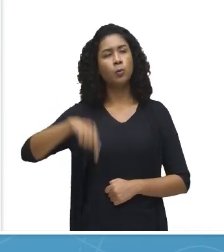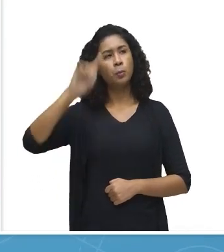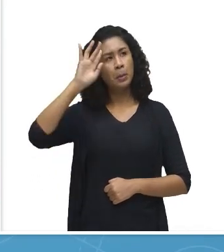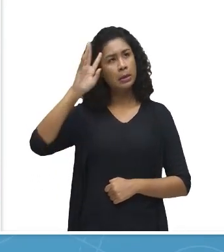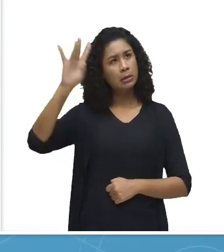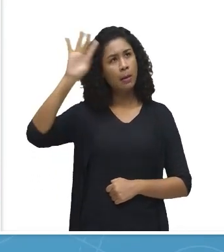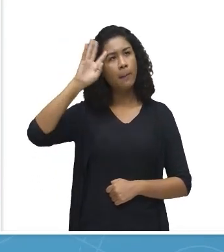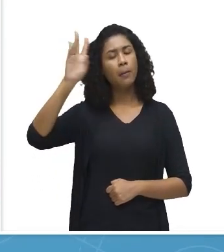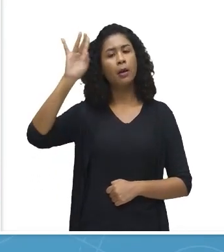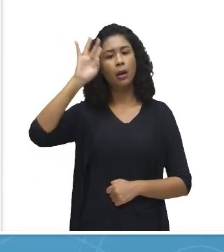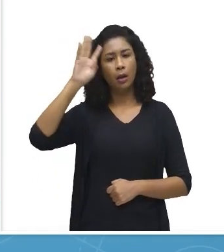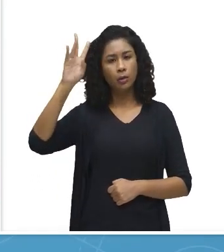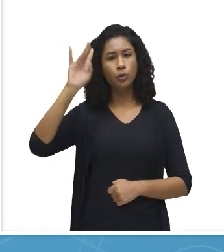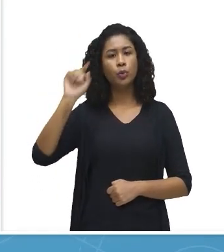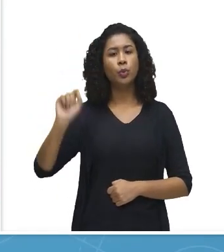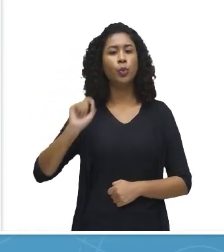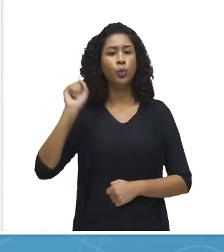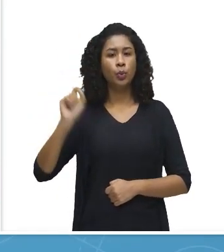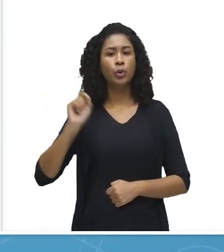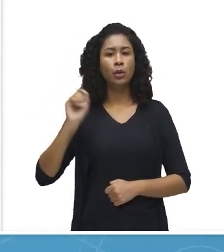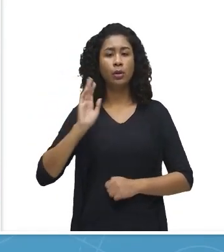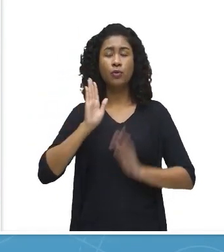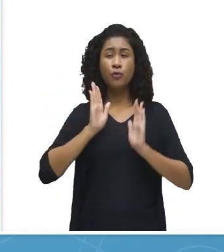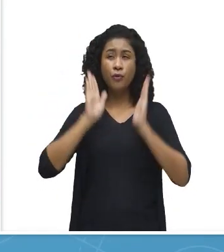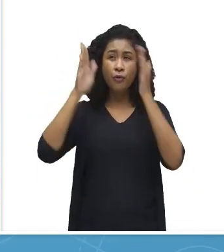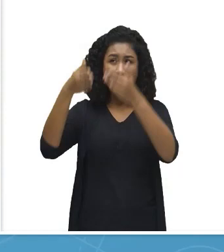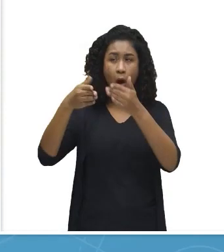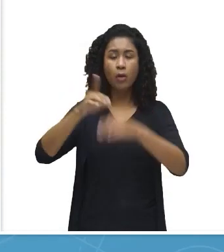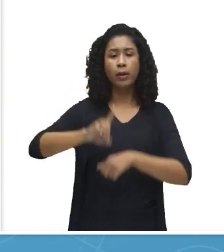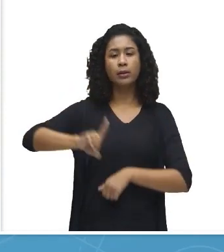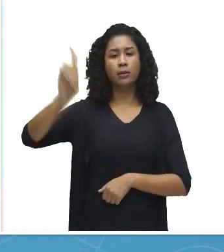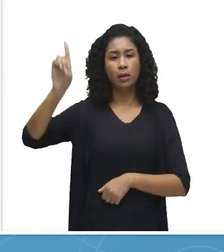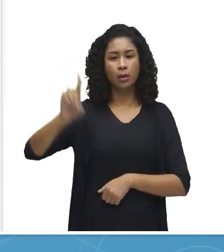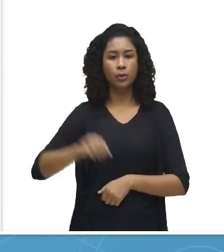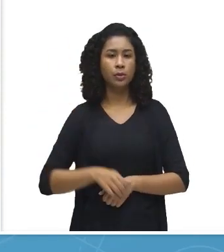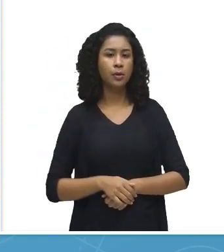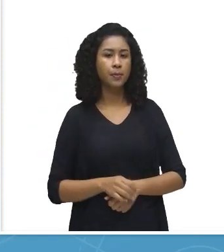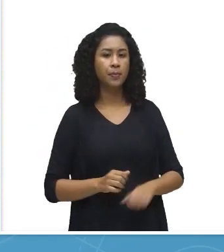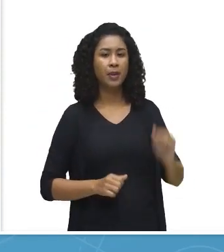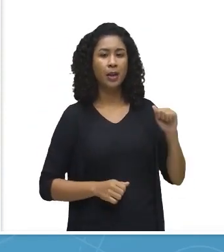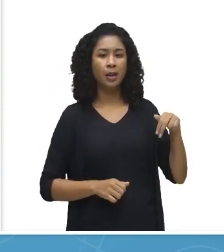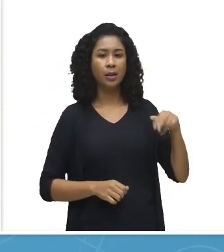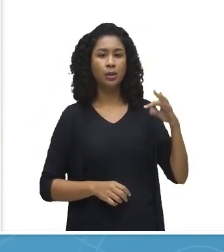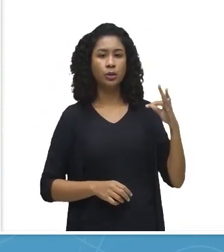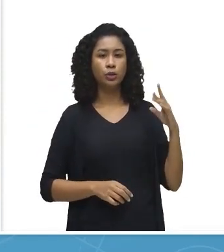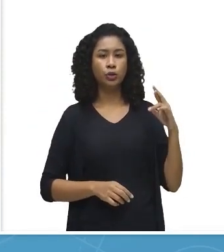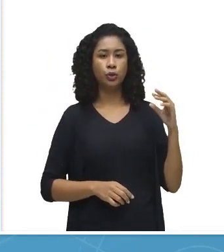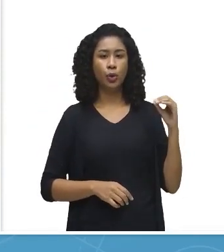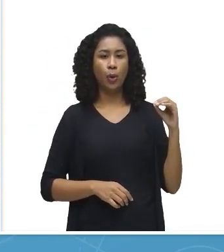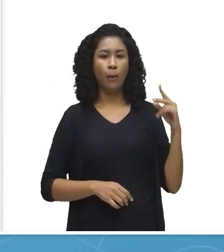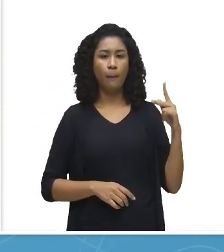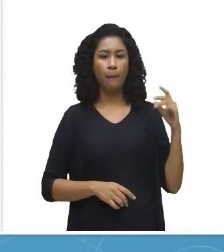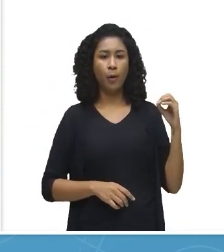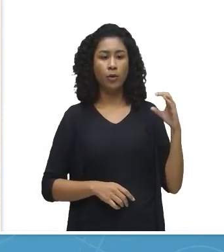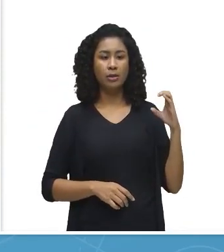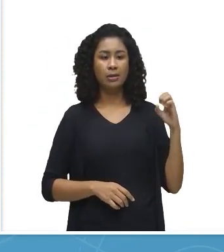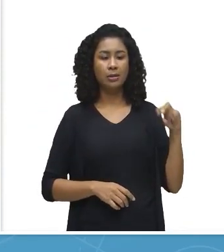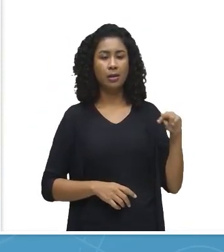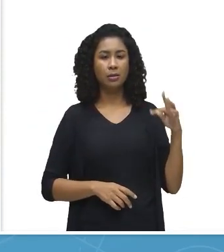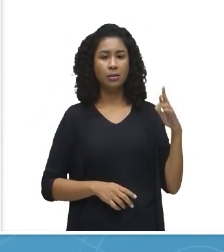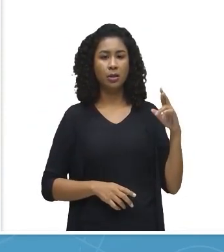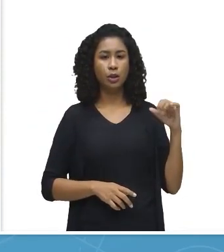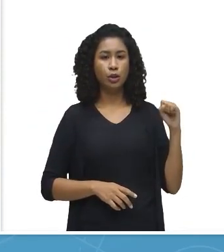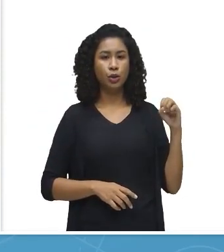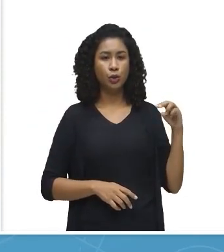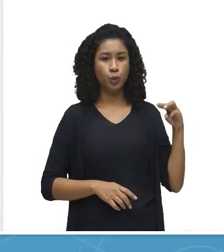esse modelo, Deus. E o antropocentrismo, a gente coloca o homem no centro